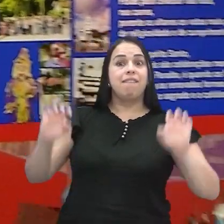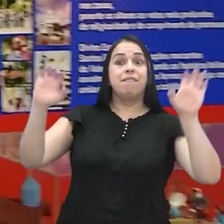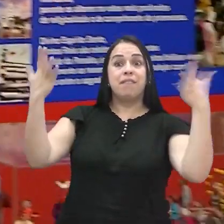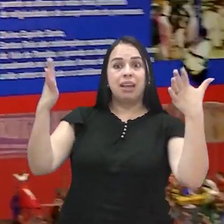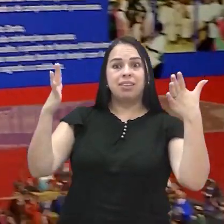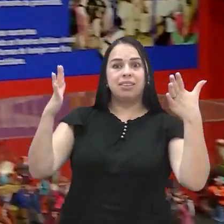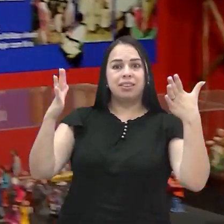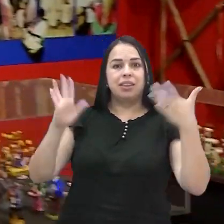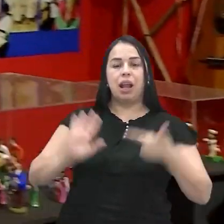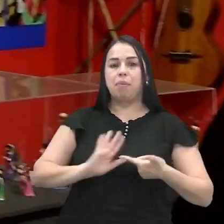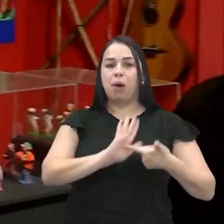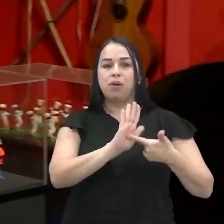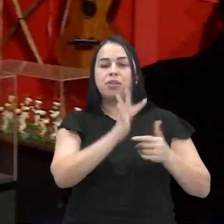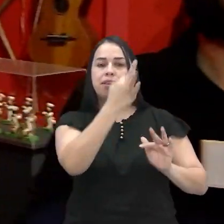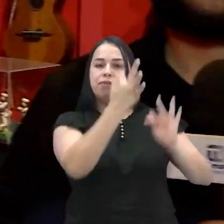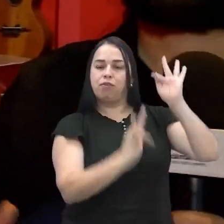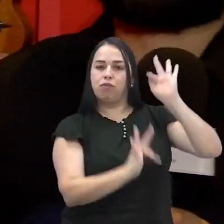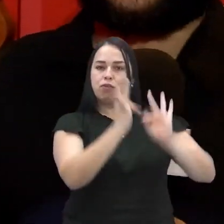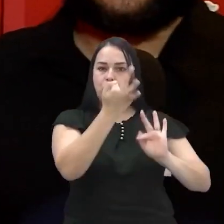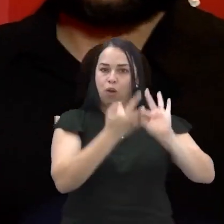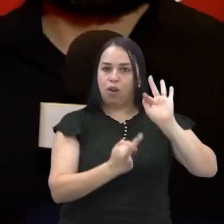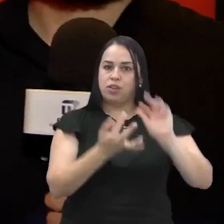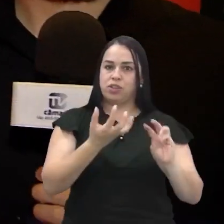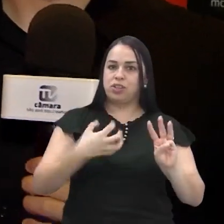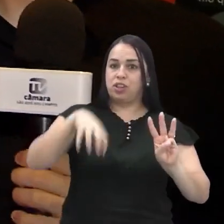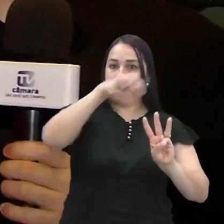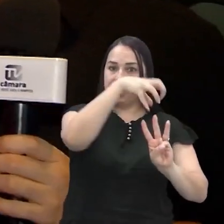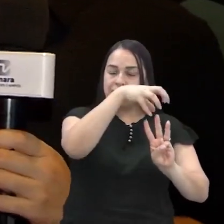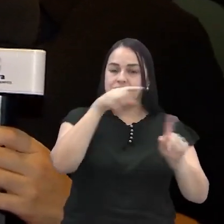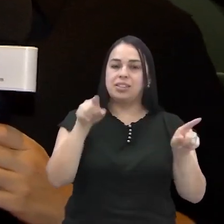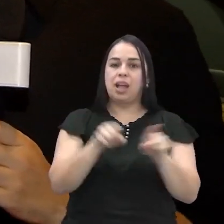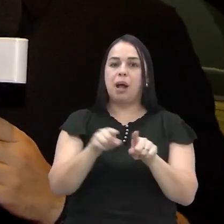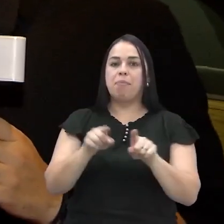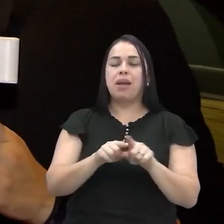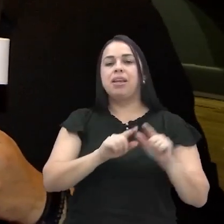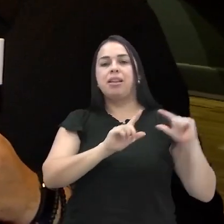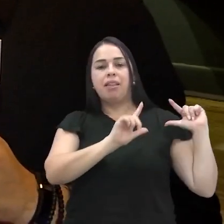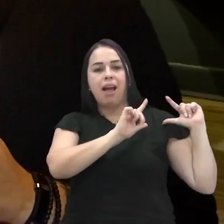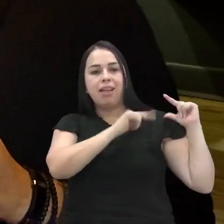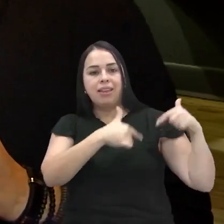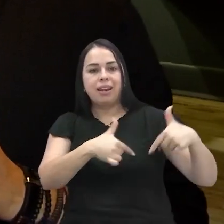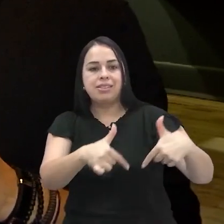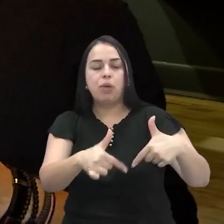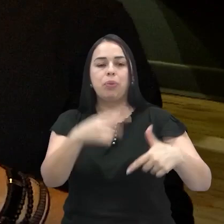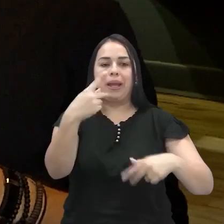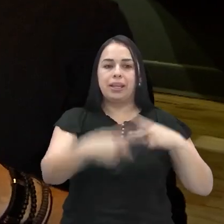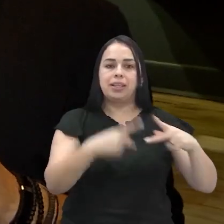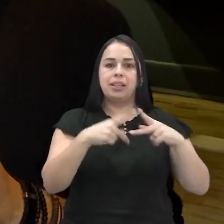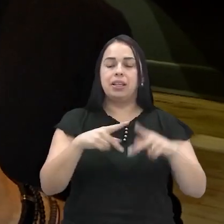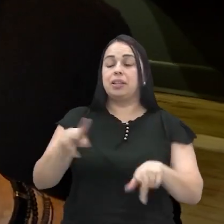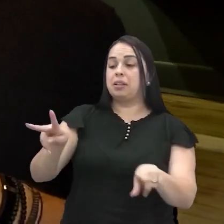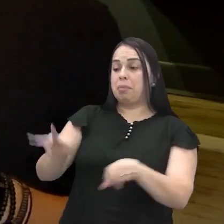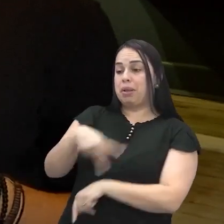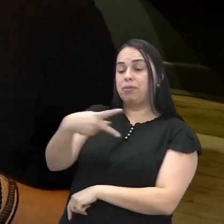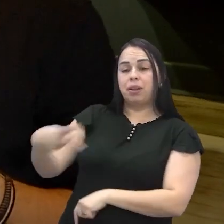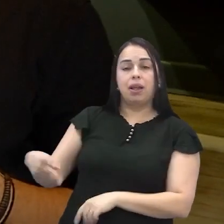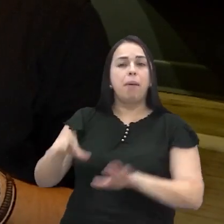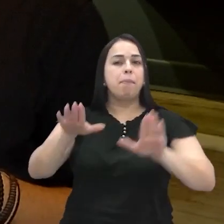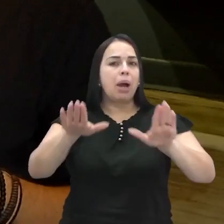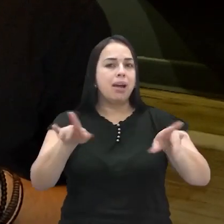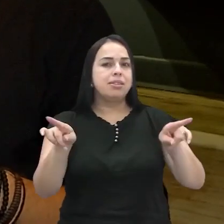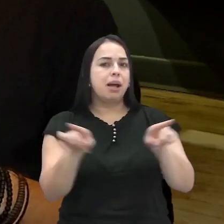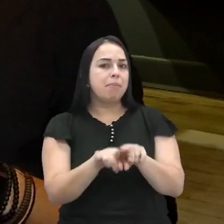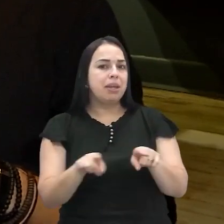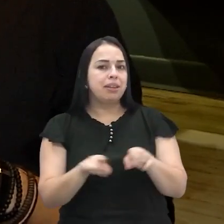Sala Festas. Ela traz um pouco das folias e celebrações que fazem parte da trajetória da cidade e também